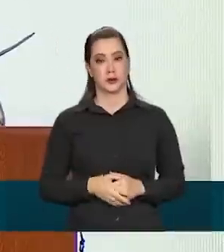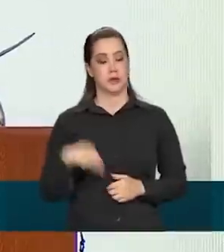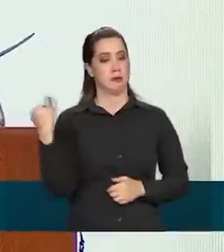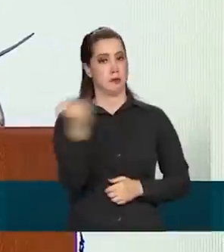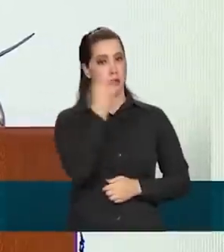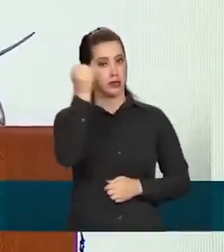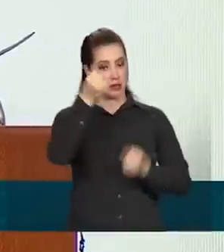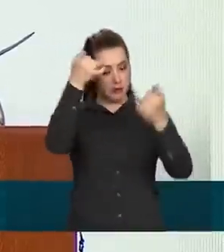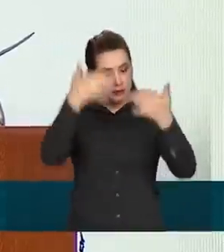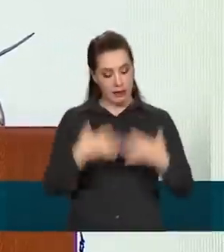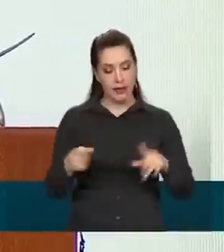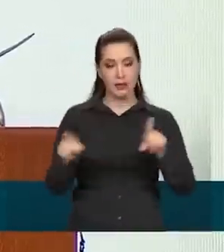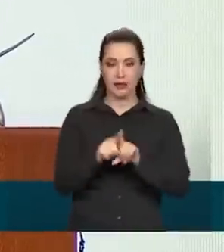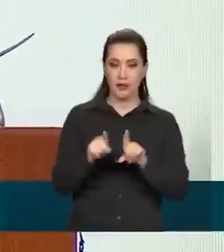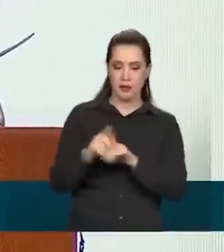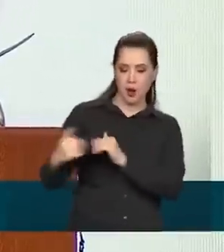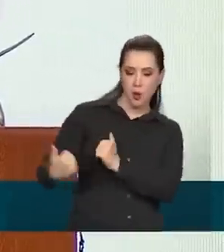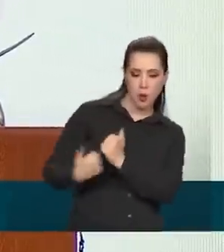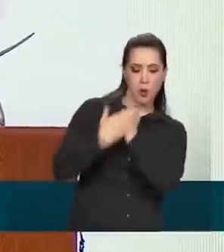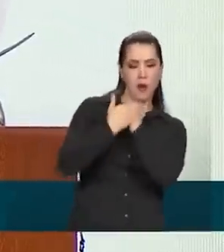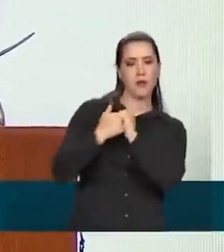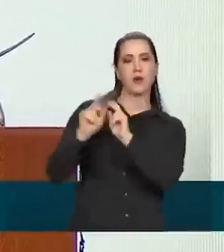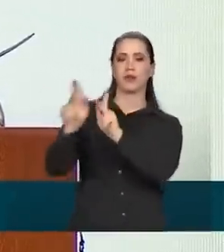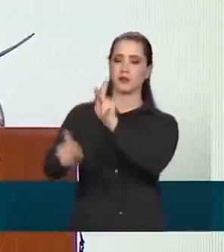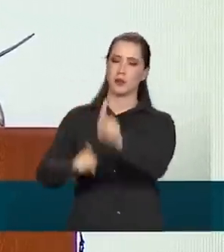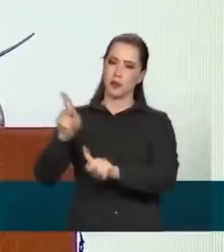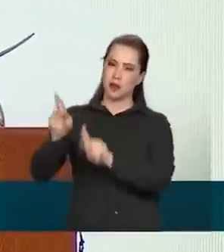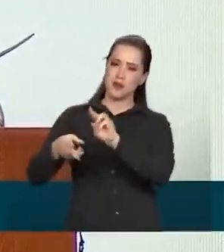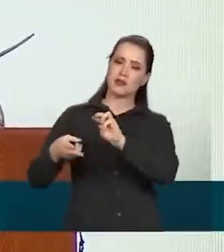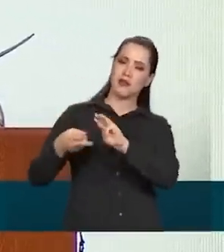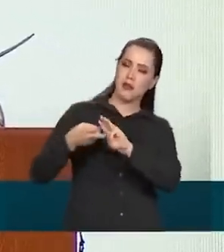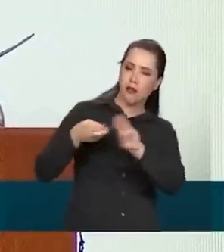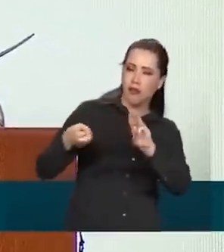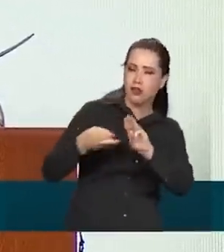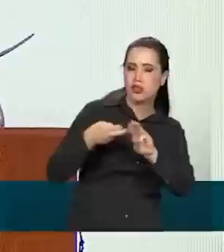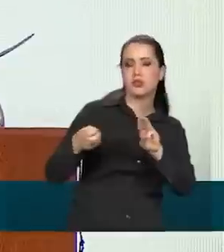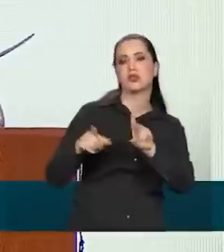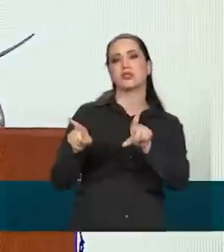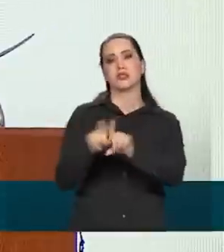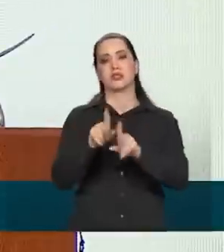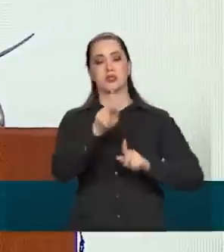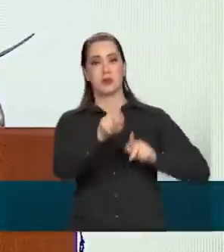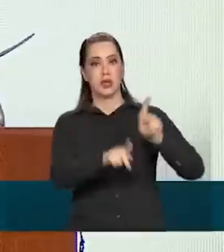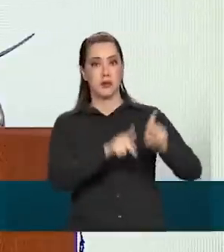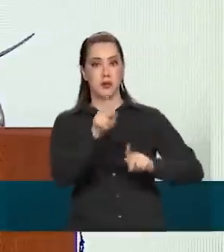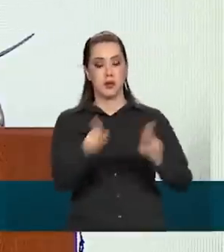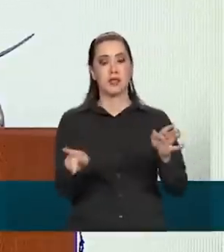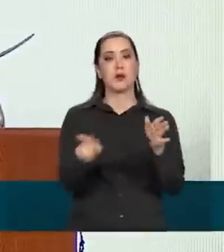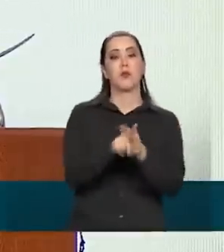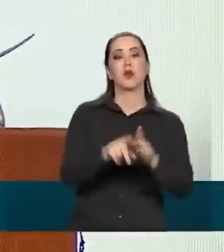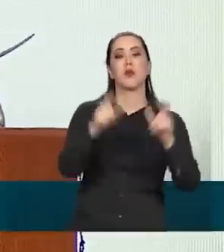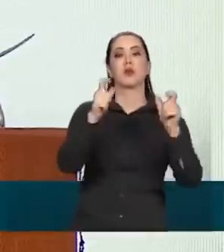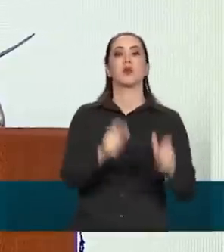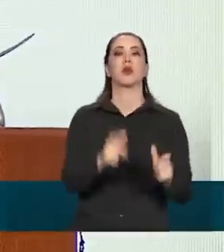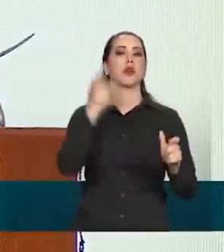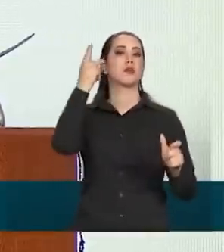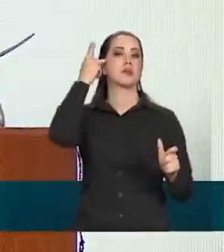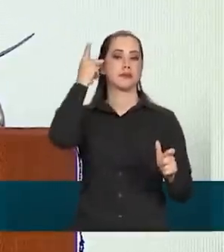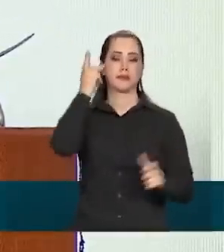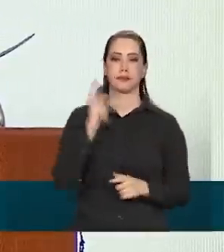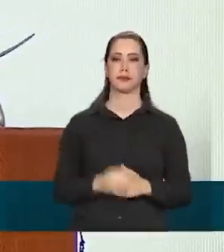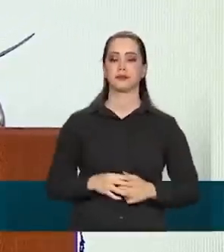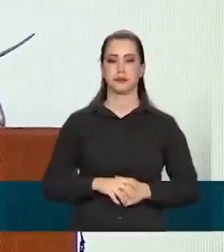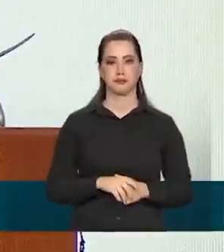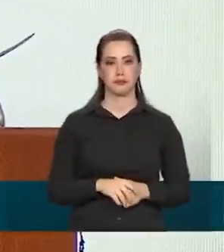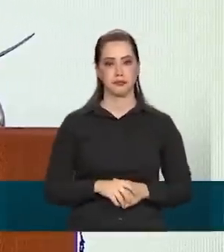Ressalto aqui também o apoio que recebi dos povos indígenas e da população do estado de São Paulo,